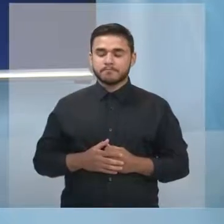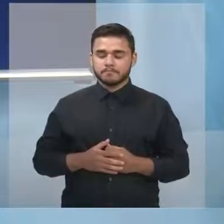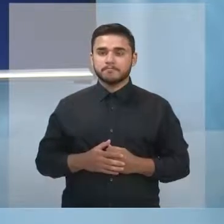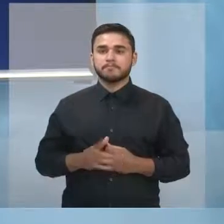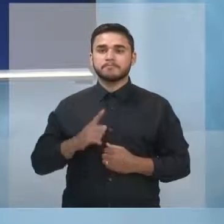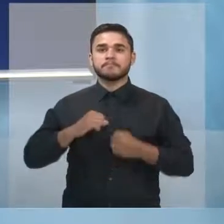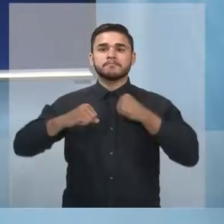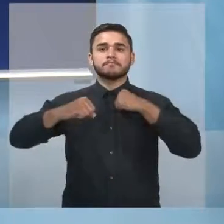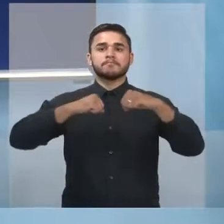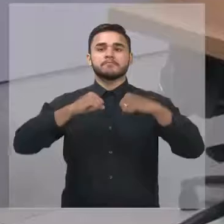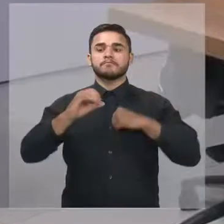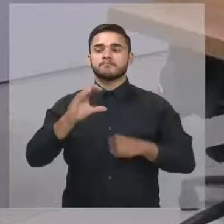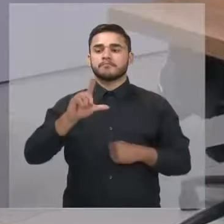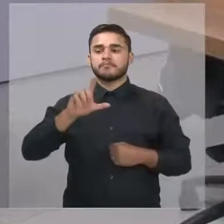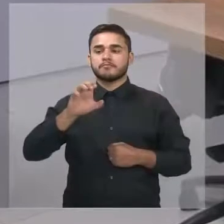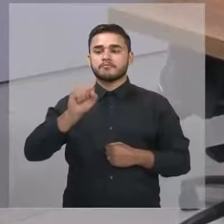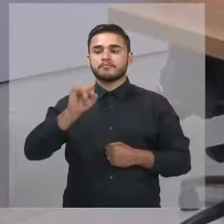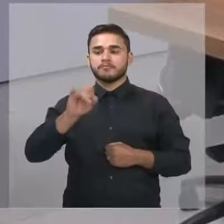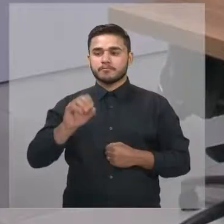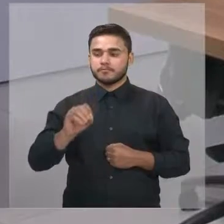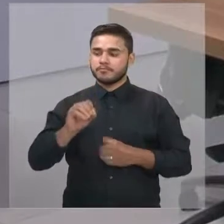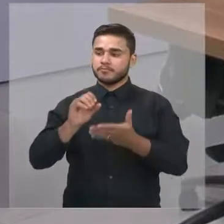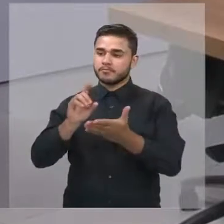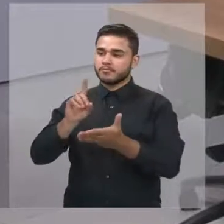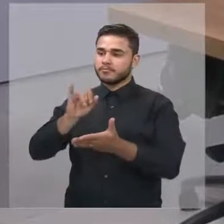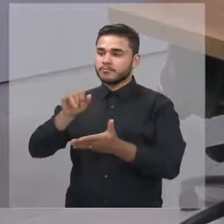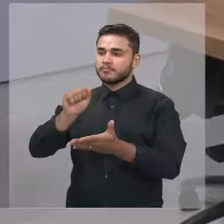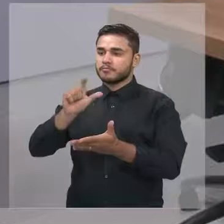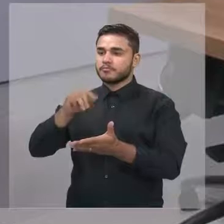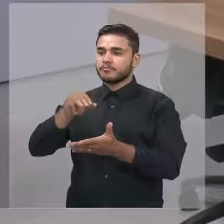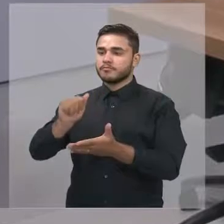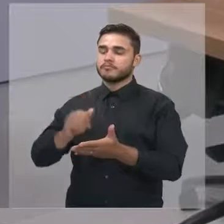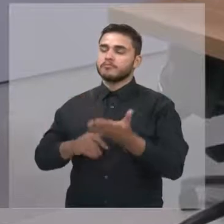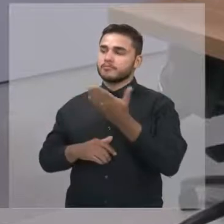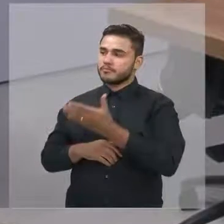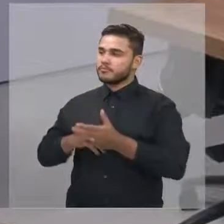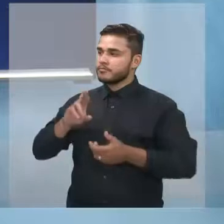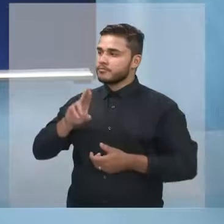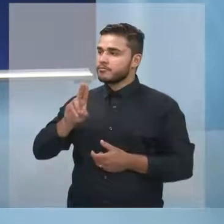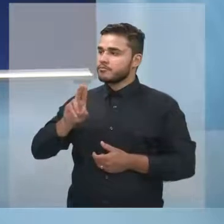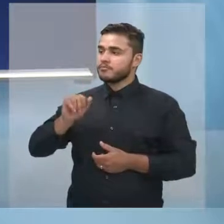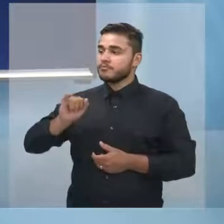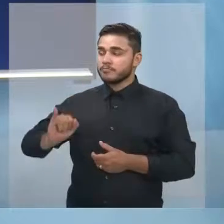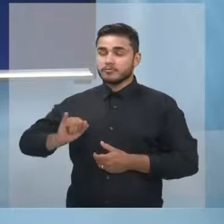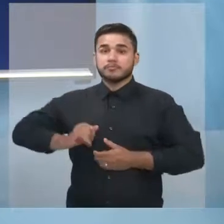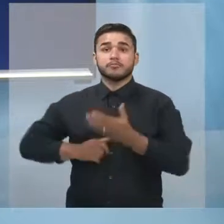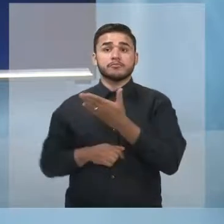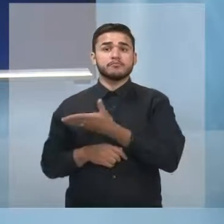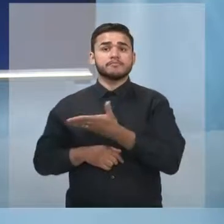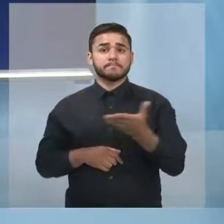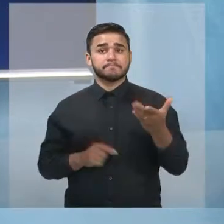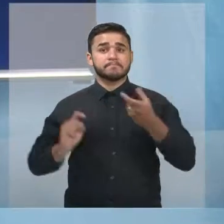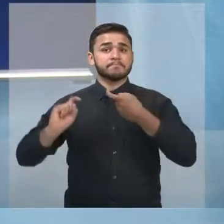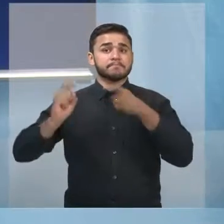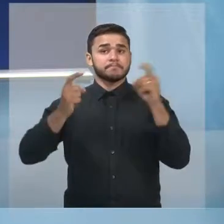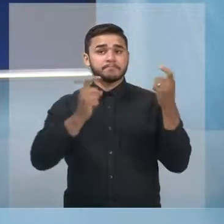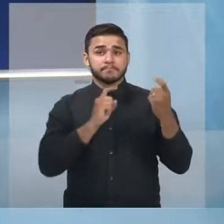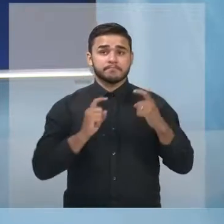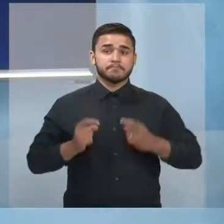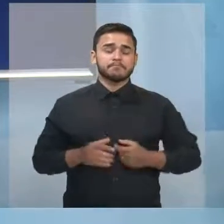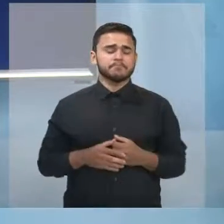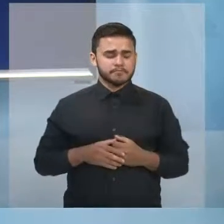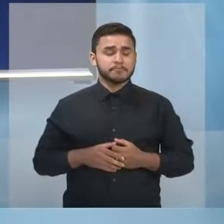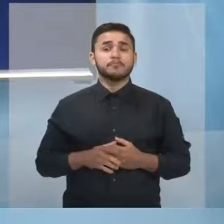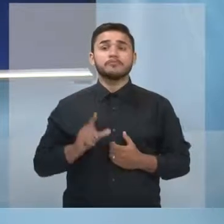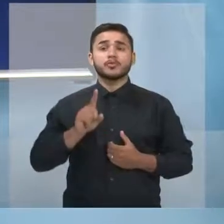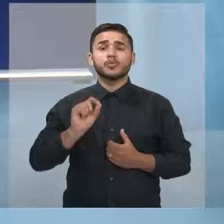dos debatedores, os professores Clésio Arruda, Djalma Pinto e Rui Martinho Rodrigues, e estamos discutindo, desde o editorial de